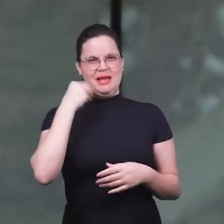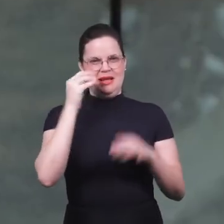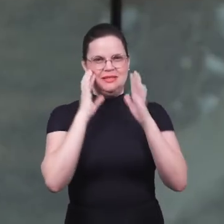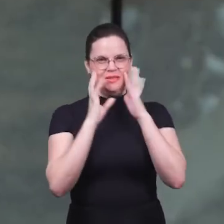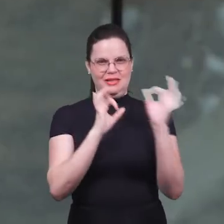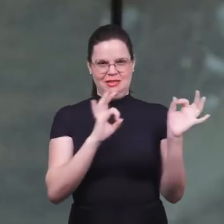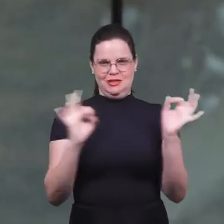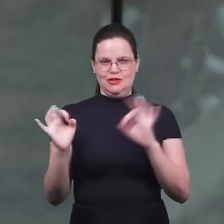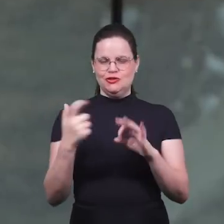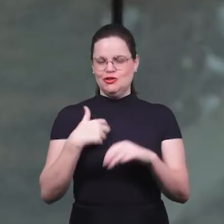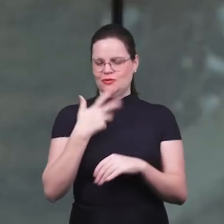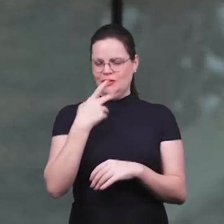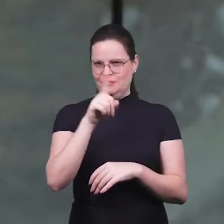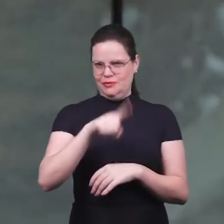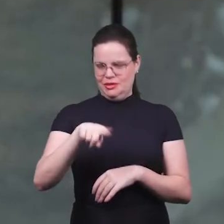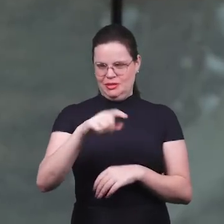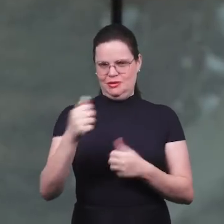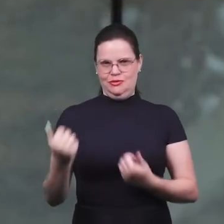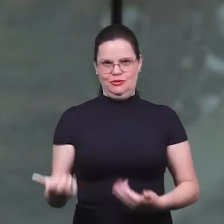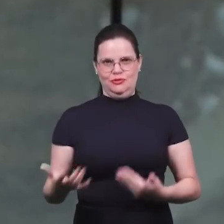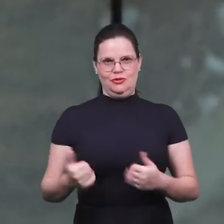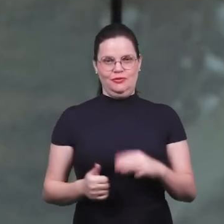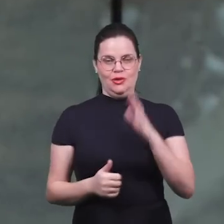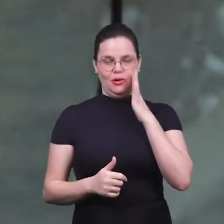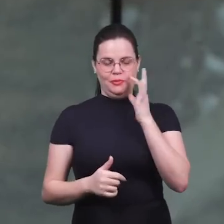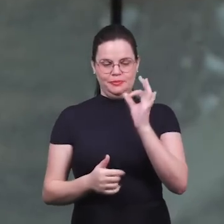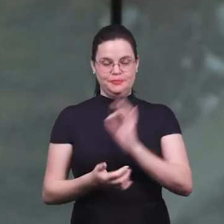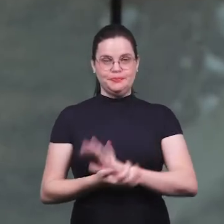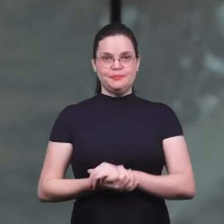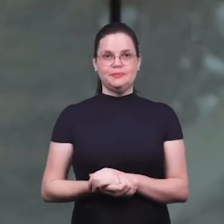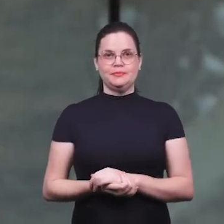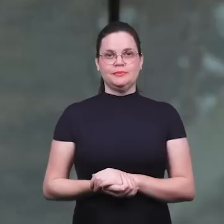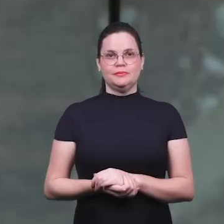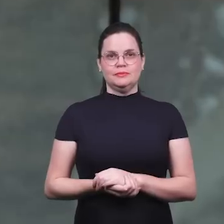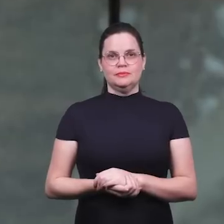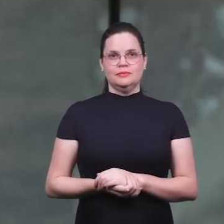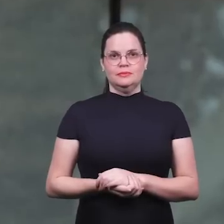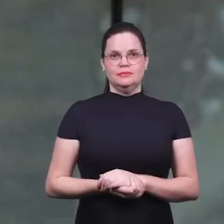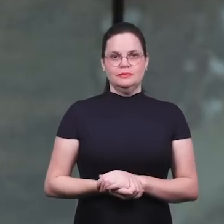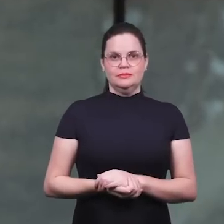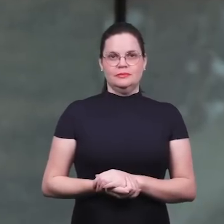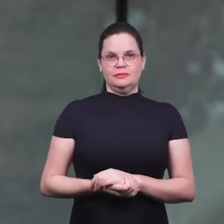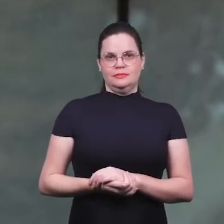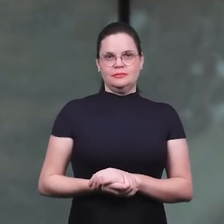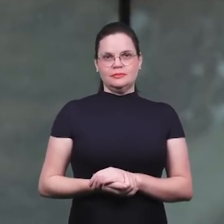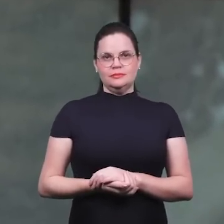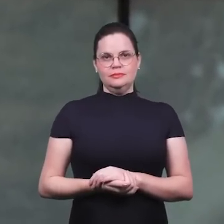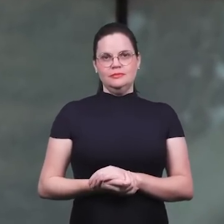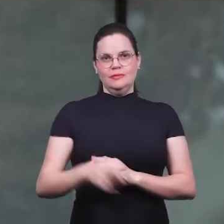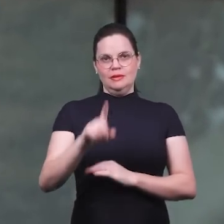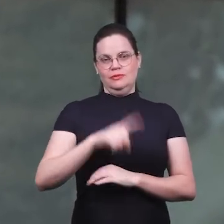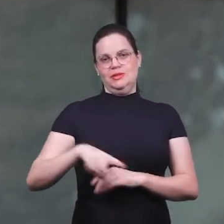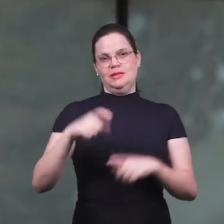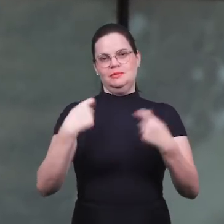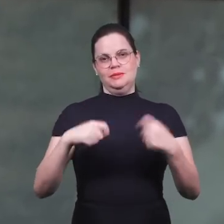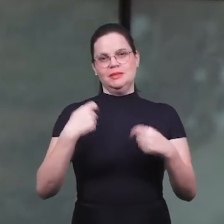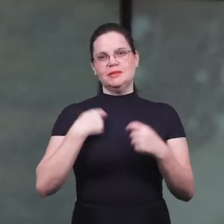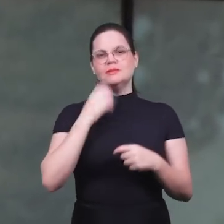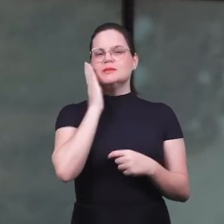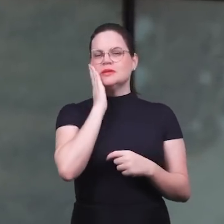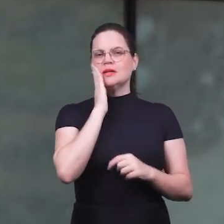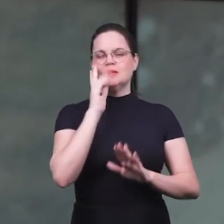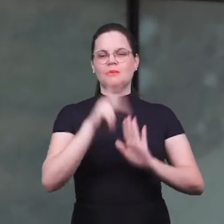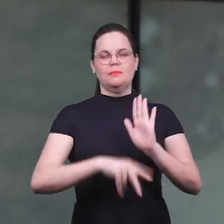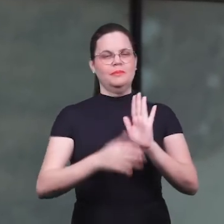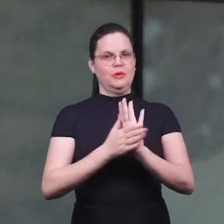dessa abordagem que o Léo fez aqui. Olha só, você precisa entender o projeto de Deus para